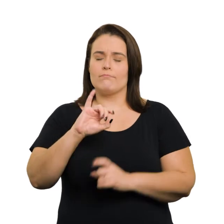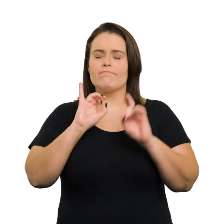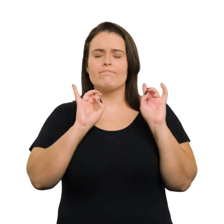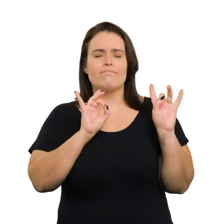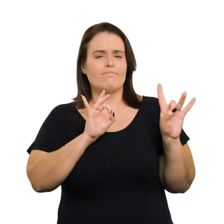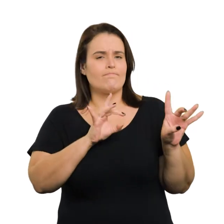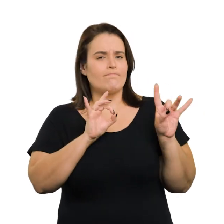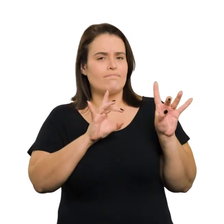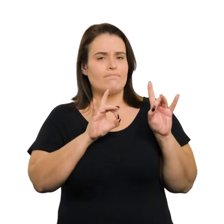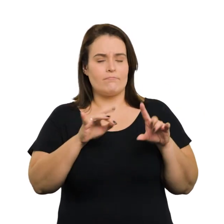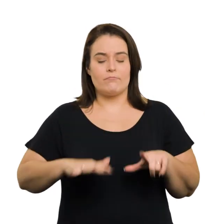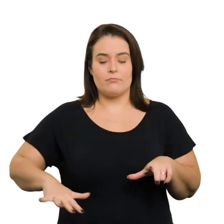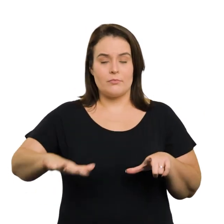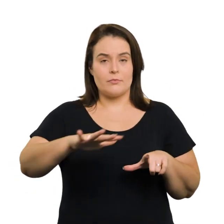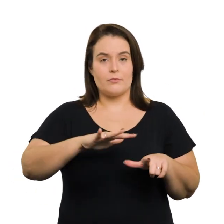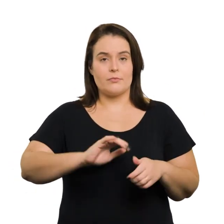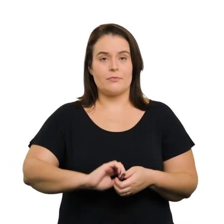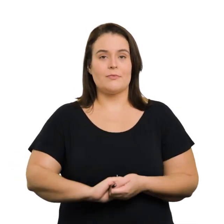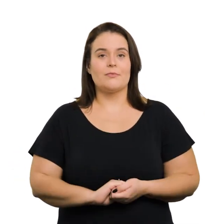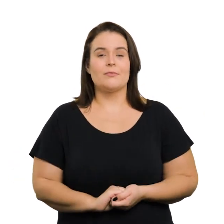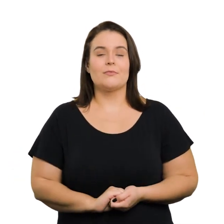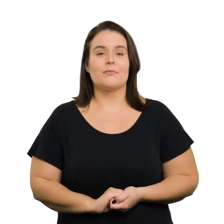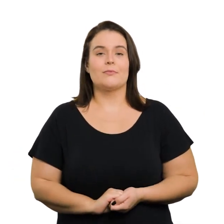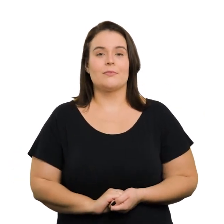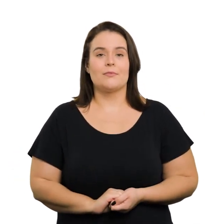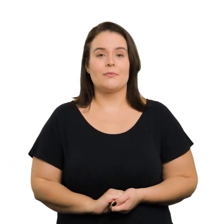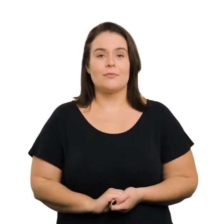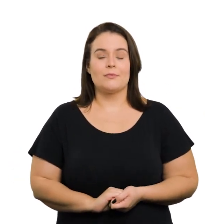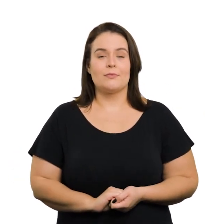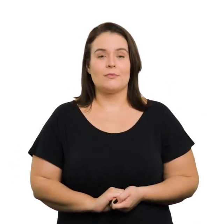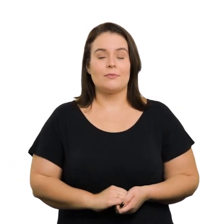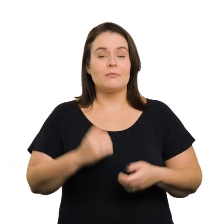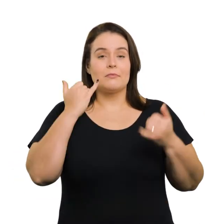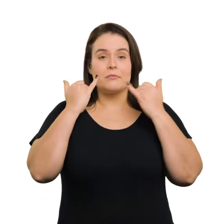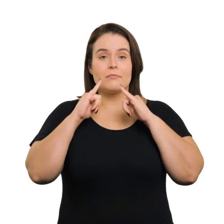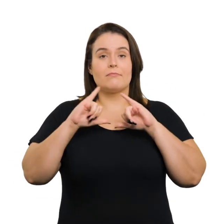16537, que trata especificamente de pisos táteis.